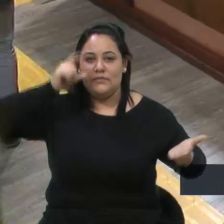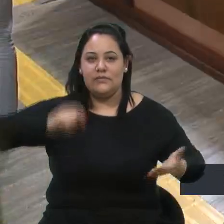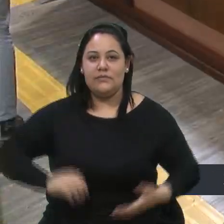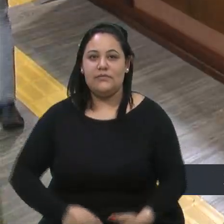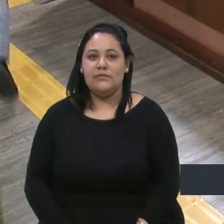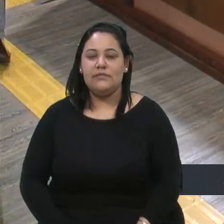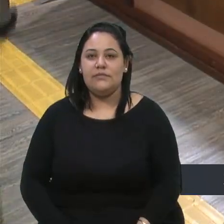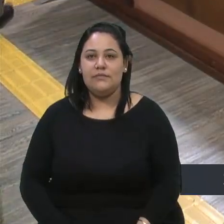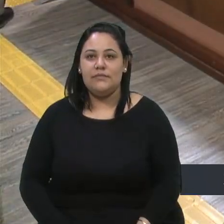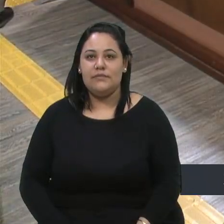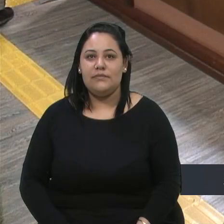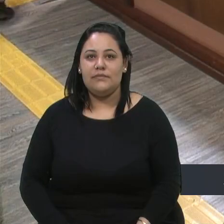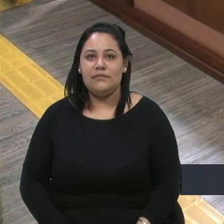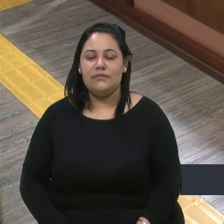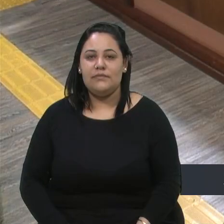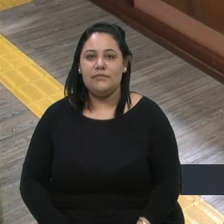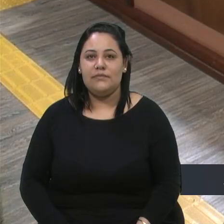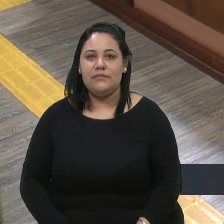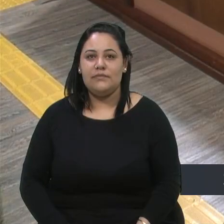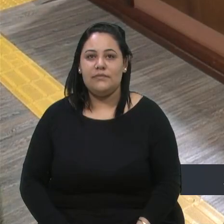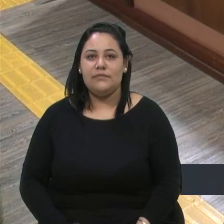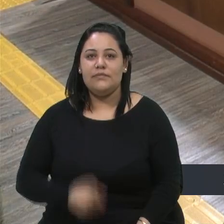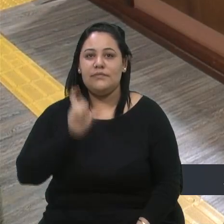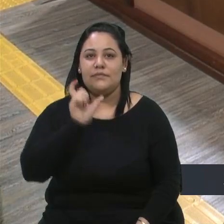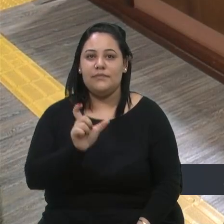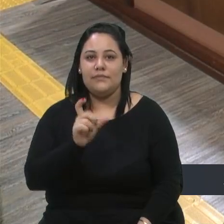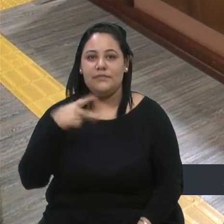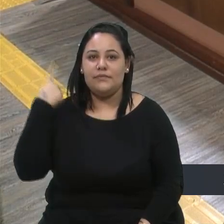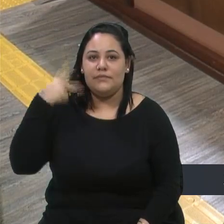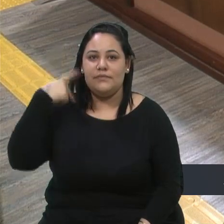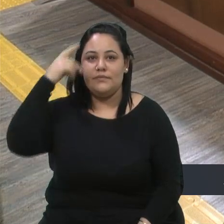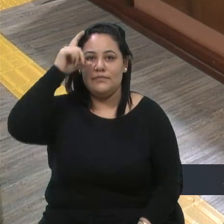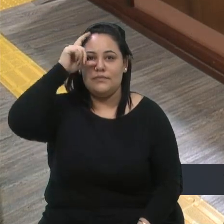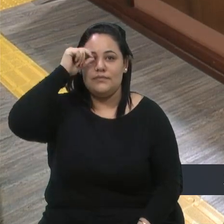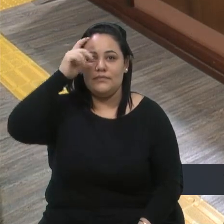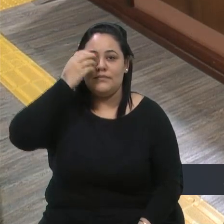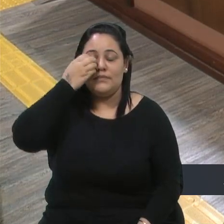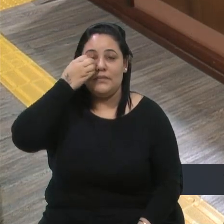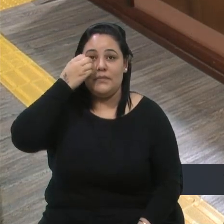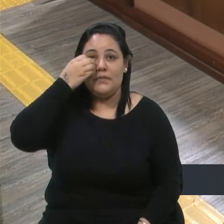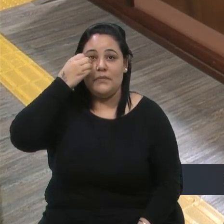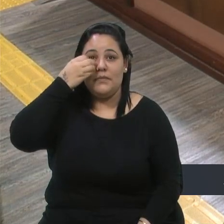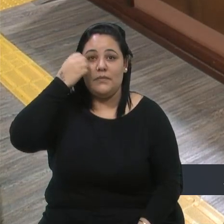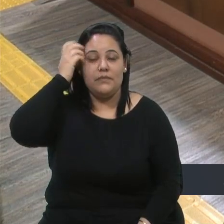a palavra, o vereador Maurício Scalco. Vereadora Bressan, foi colocado?